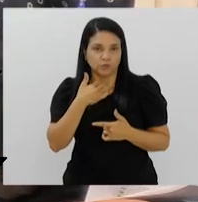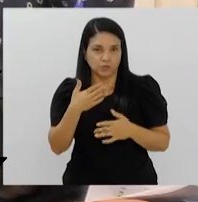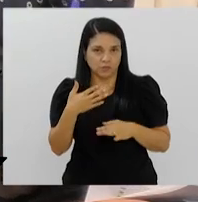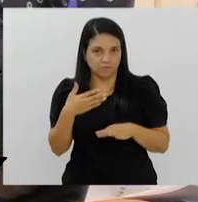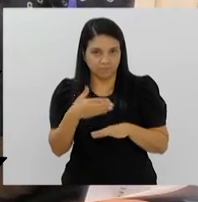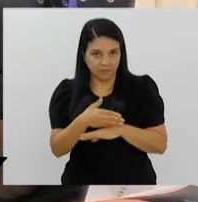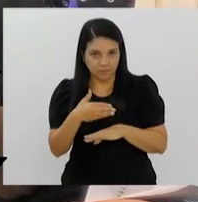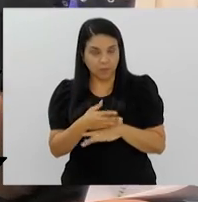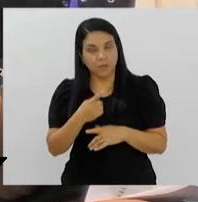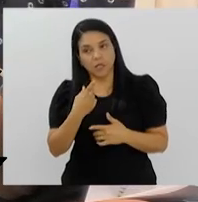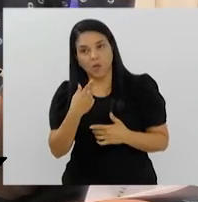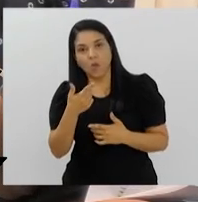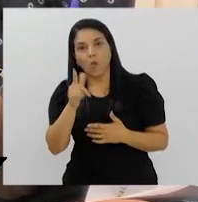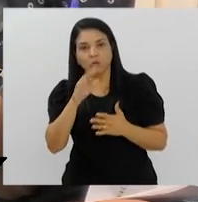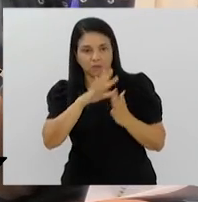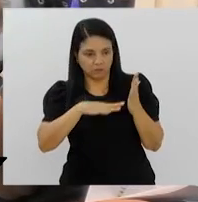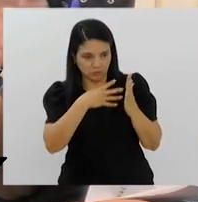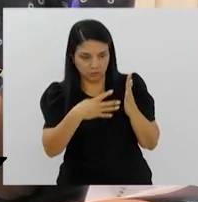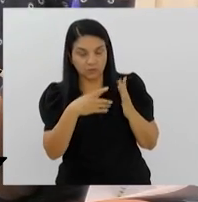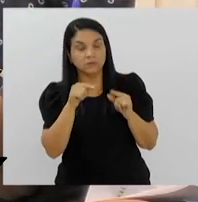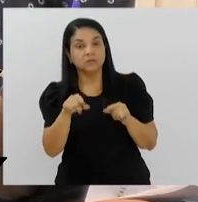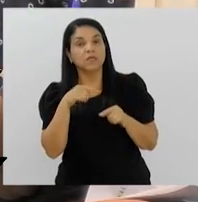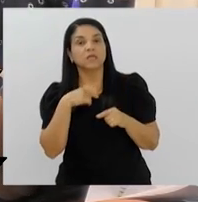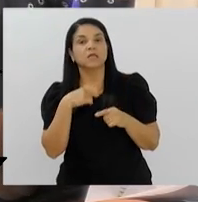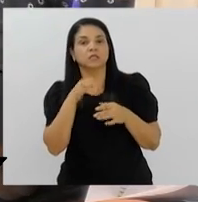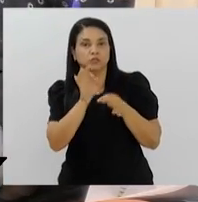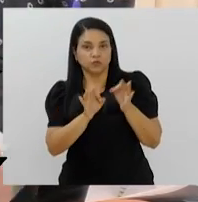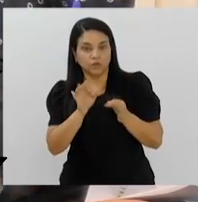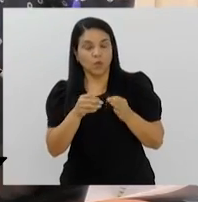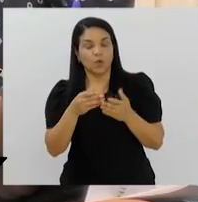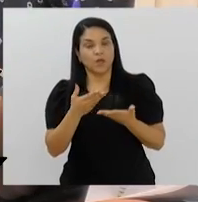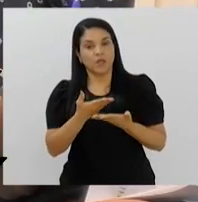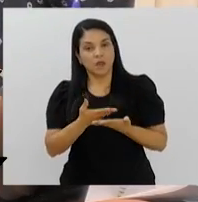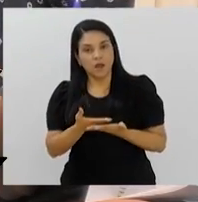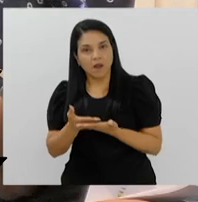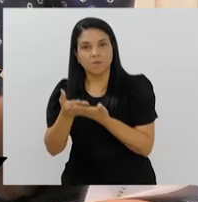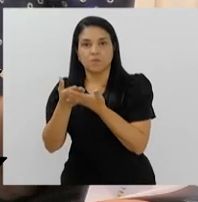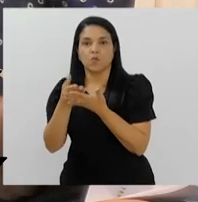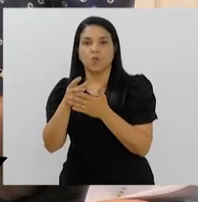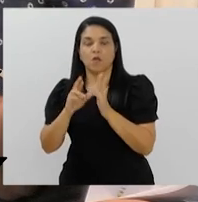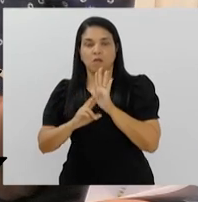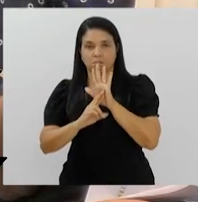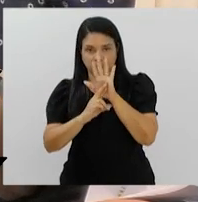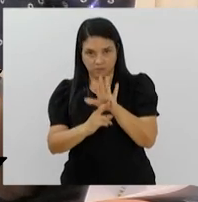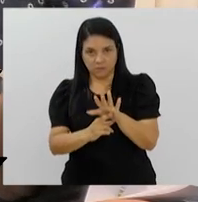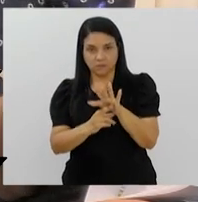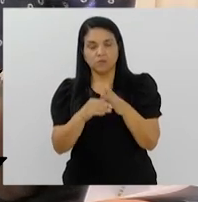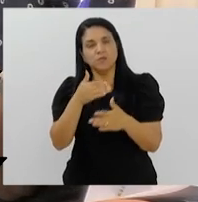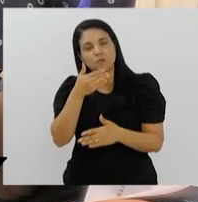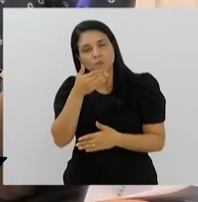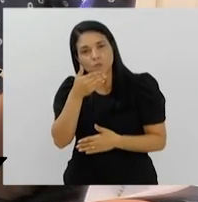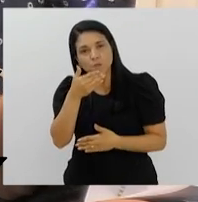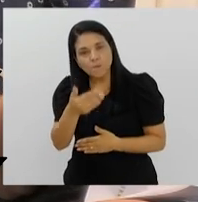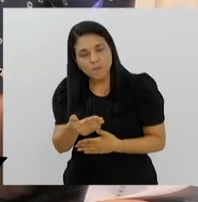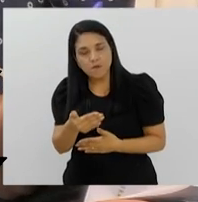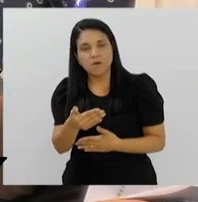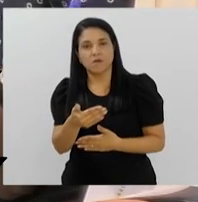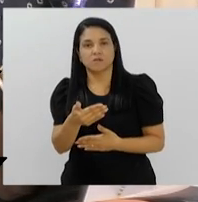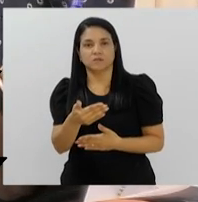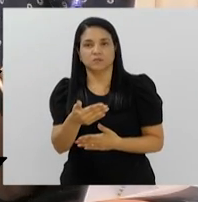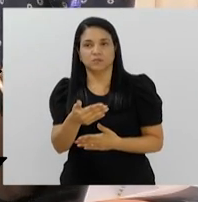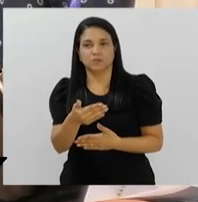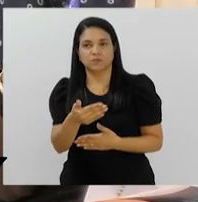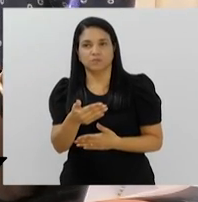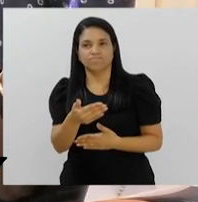agenda e fez então a sua justificativa e encaminhou Então os representantes mas eu peço com toda a